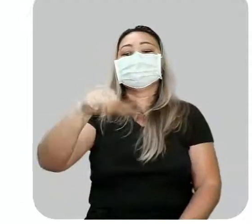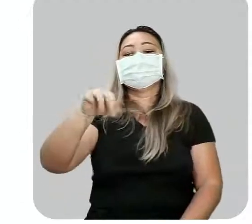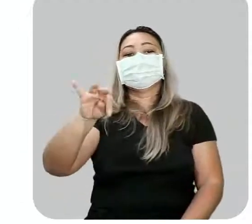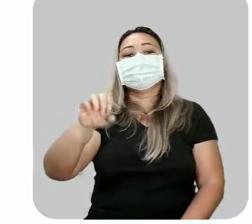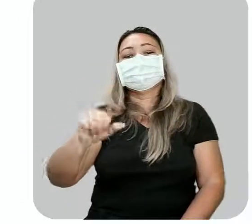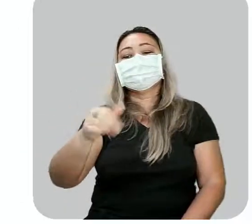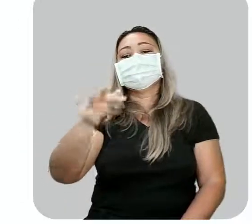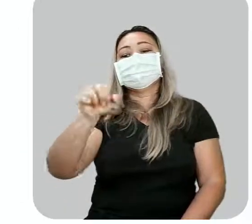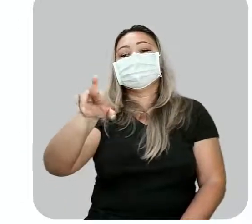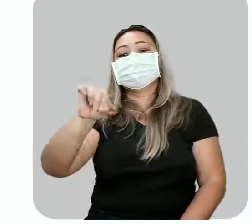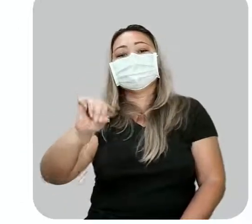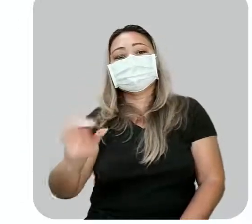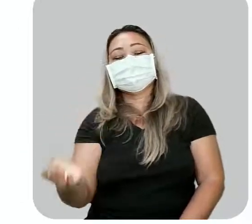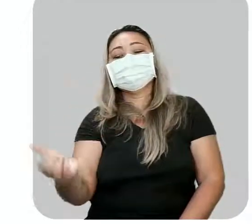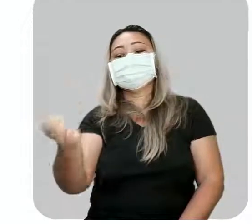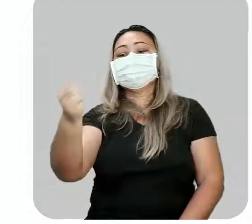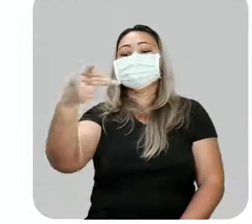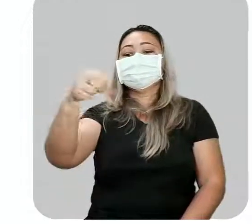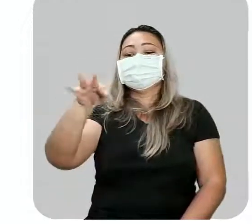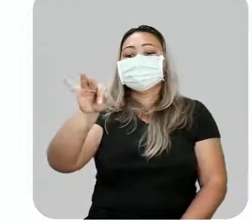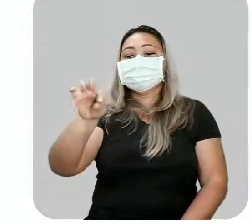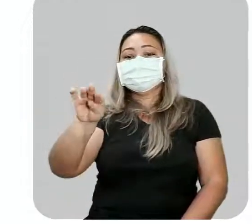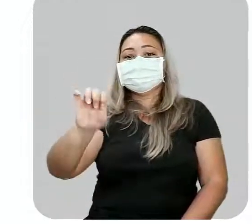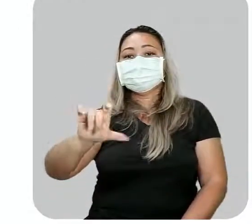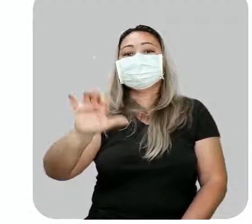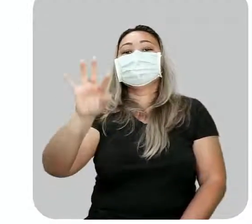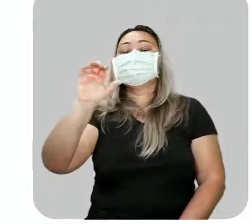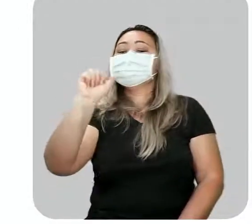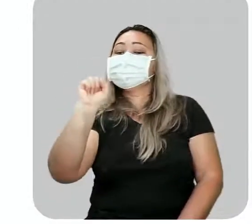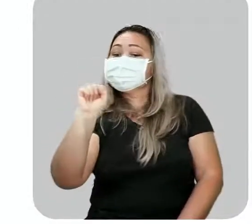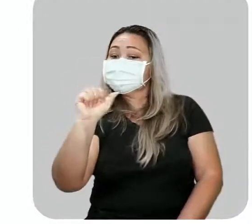anacoluto, anáfora, apóstrofe,